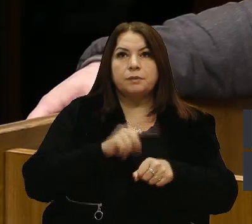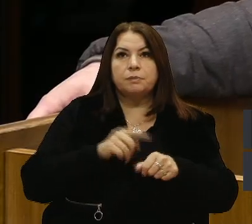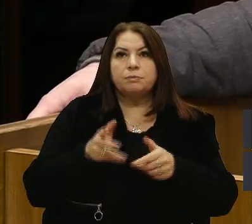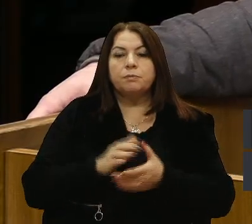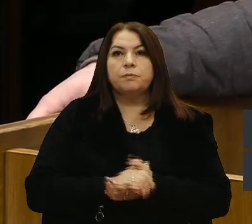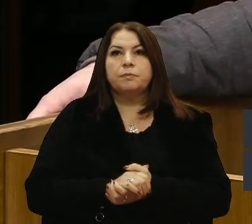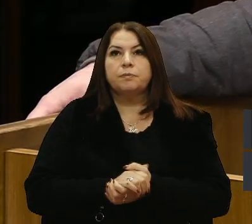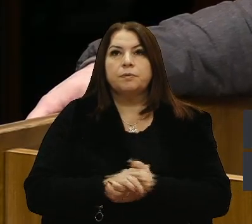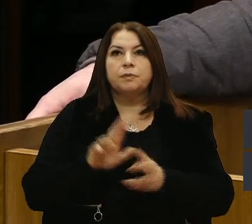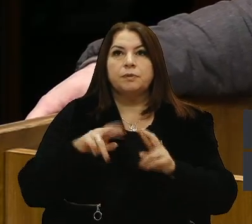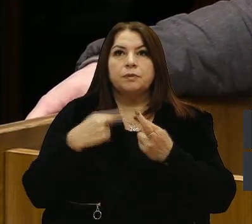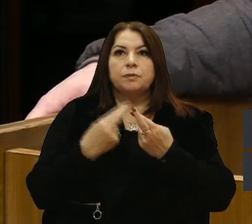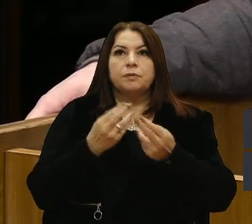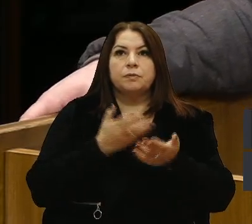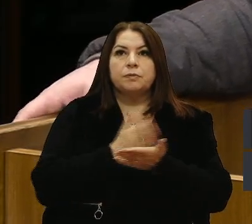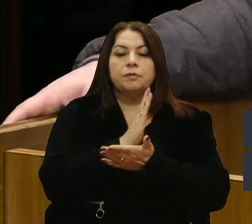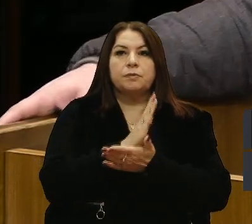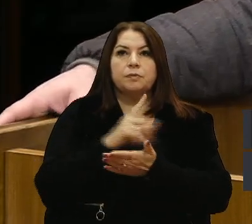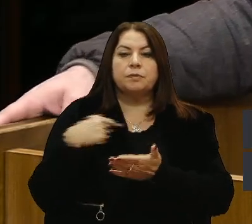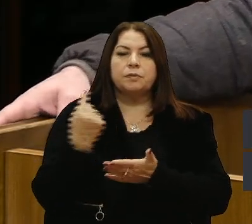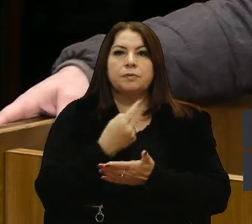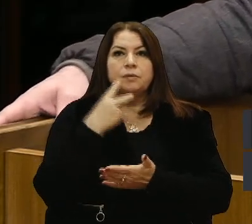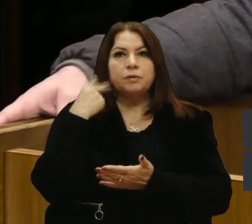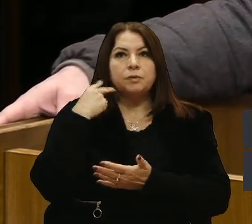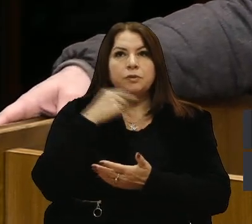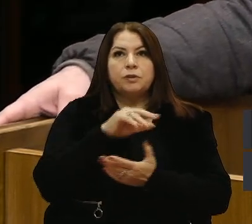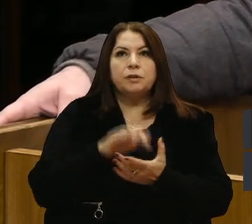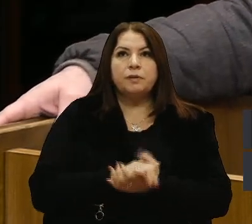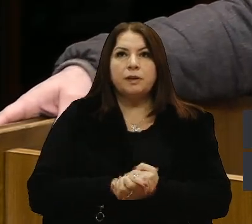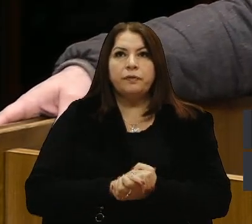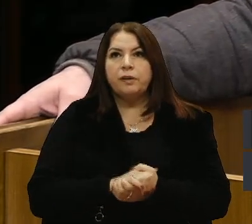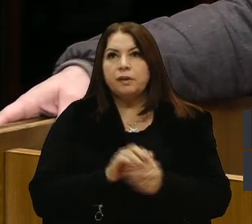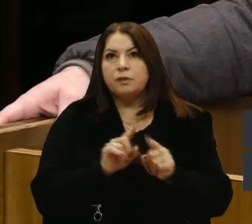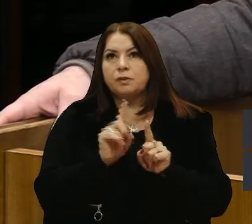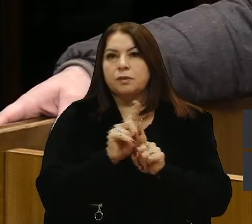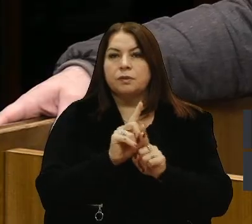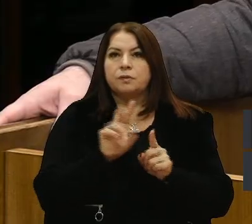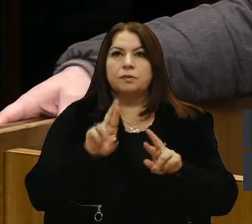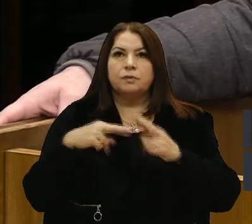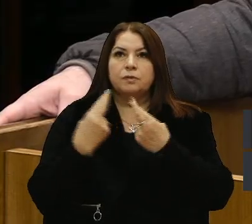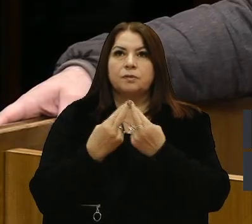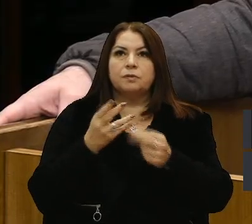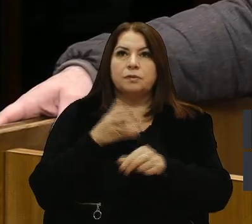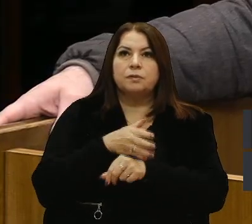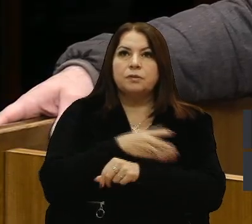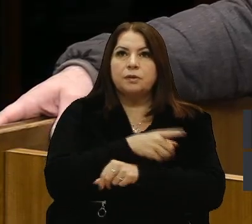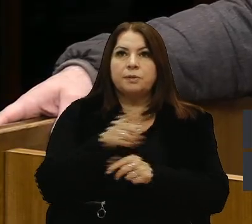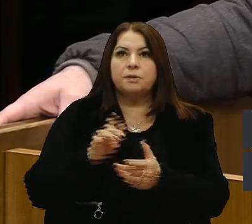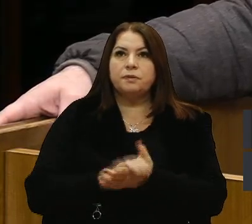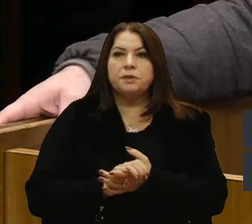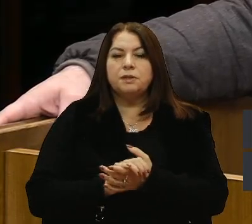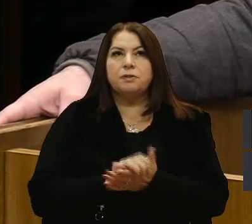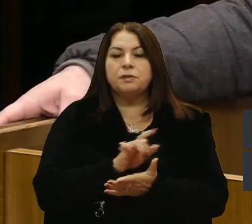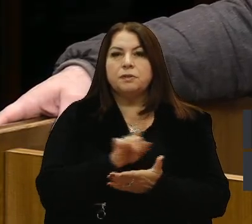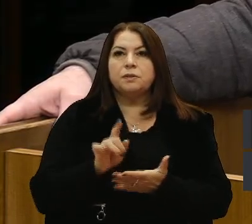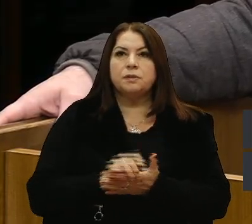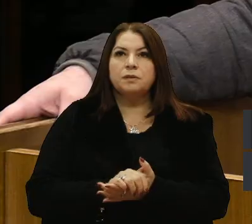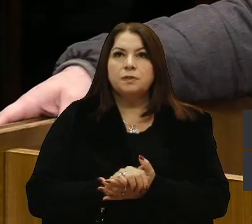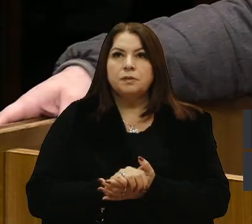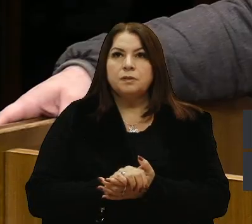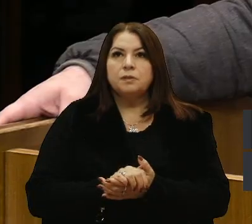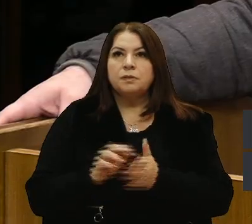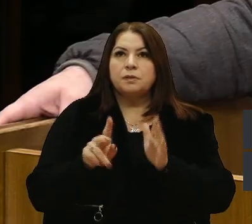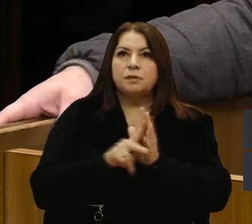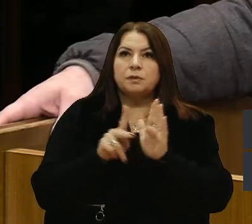momento, nessa sessão, vai ser aprovado pelos nobres vereadores. Diversas reuniões nós participamos com a